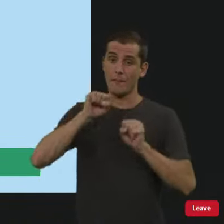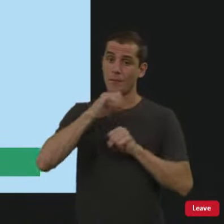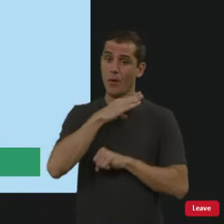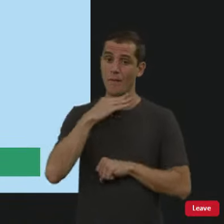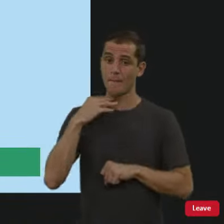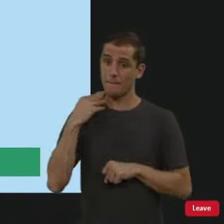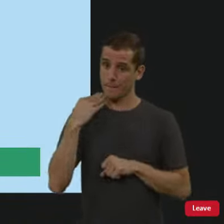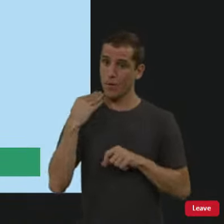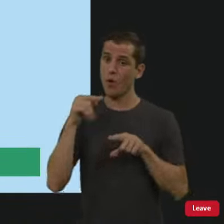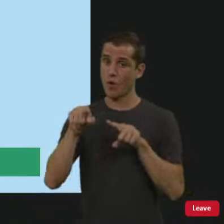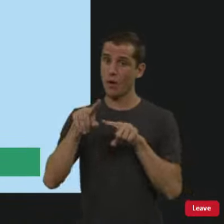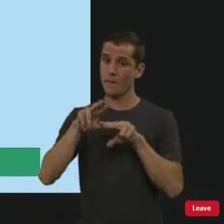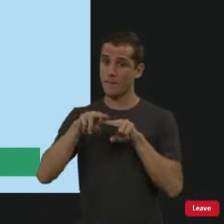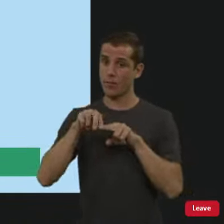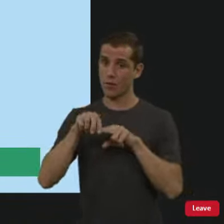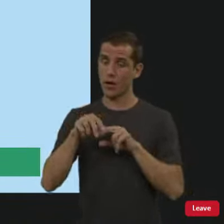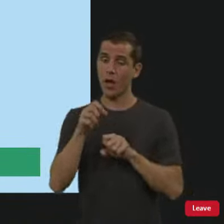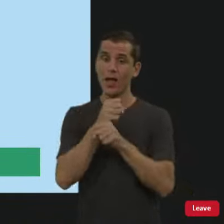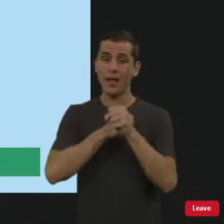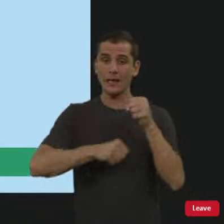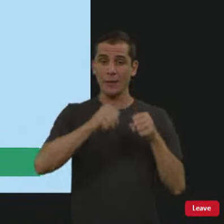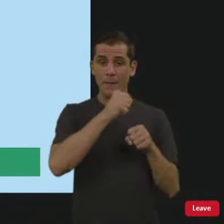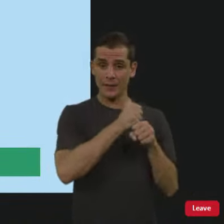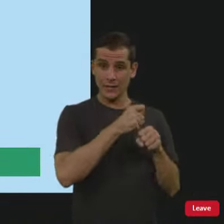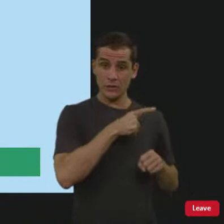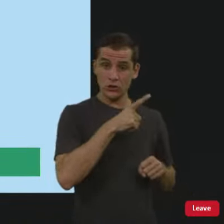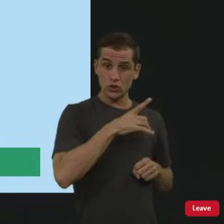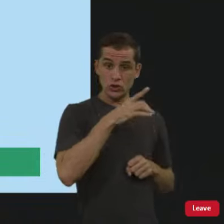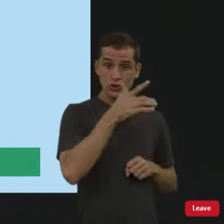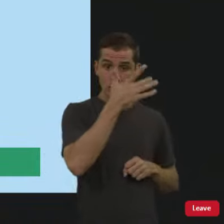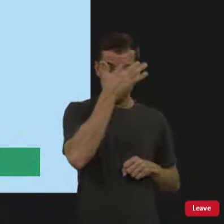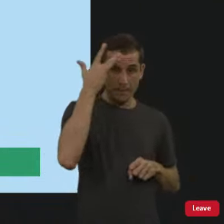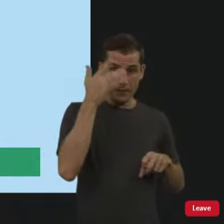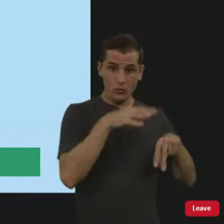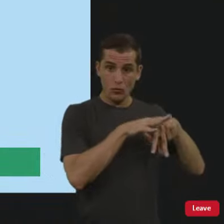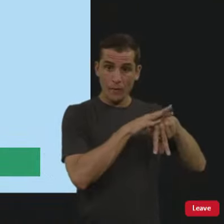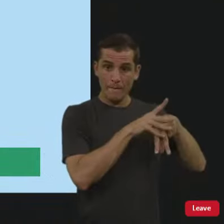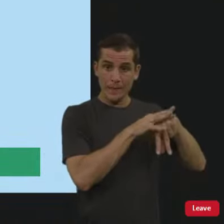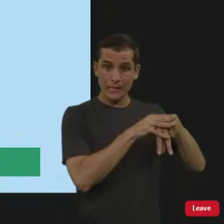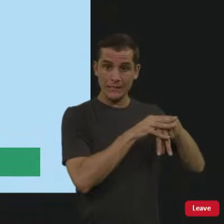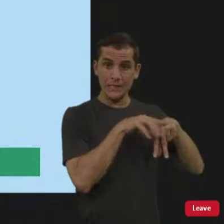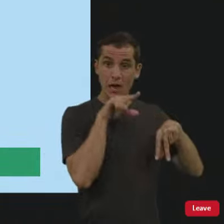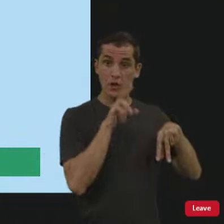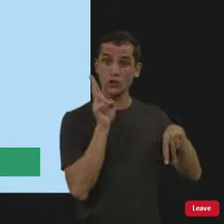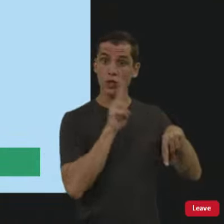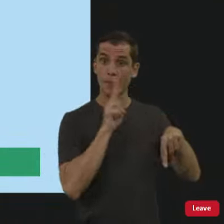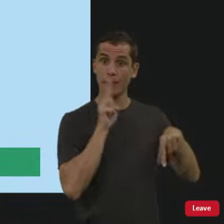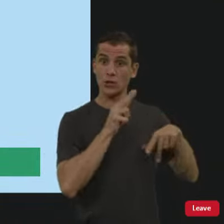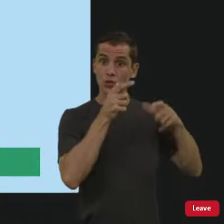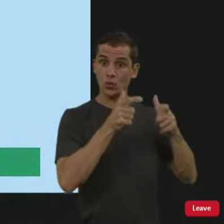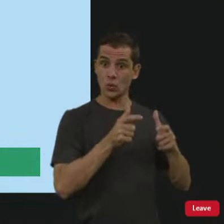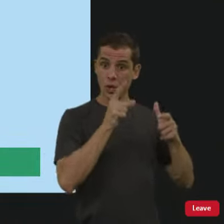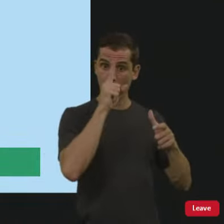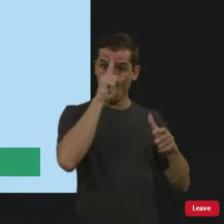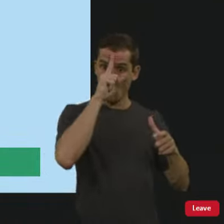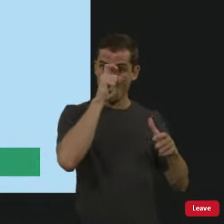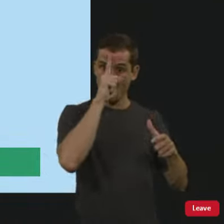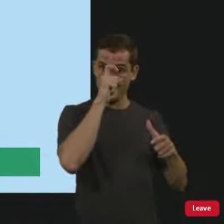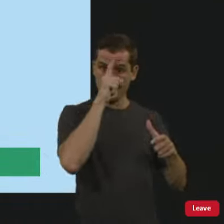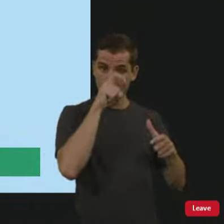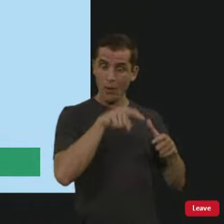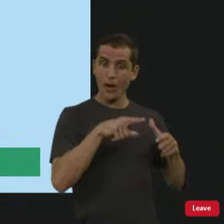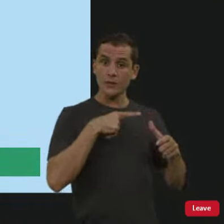uma paciente que estava na emergência, que estava sofrendo com angedema, era sinal de edema de